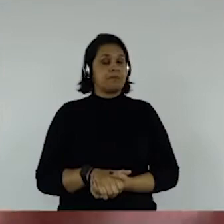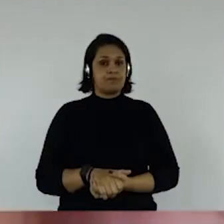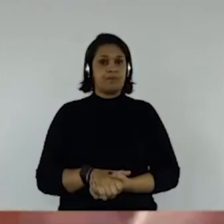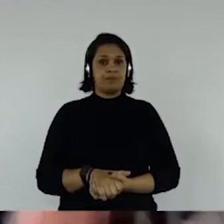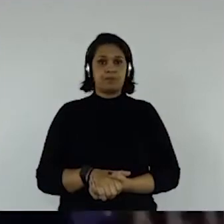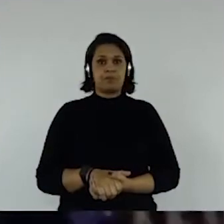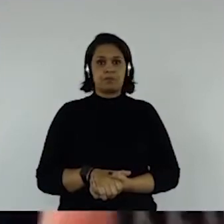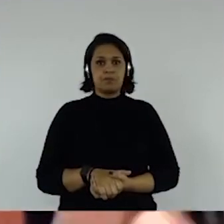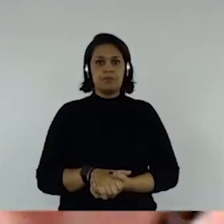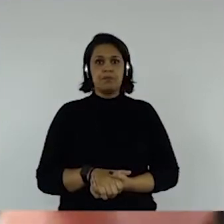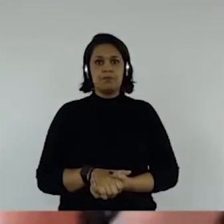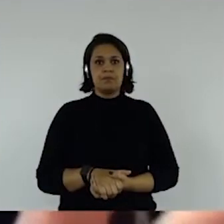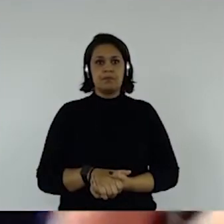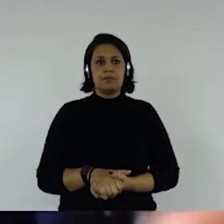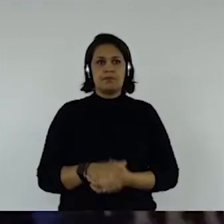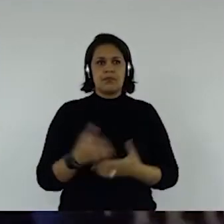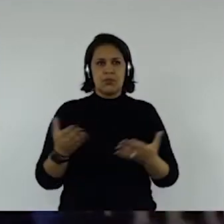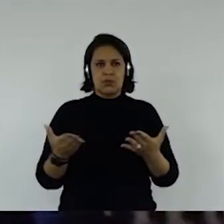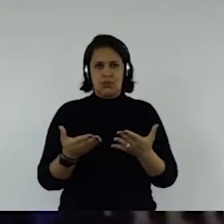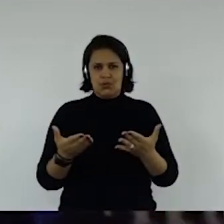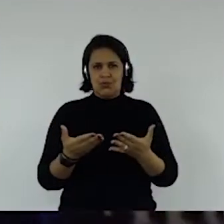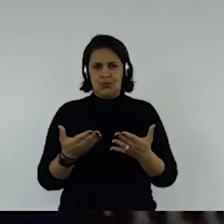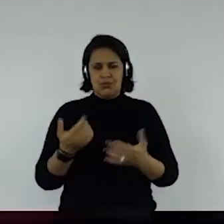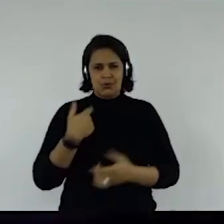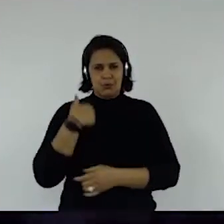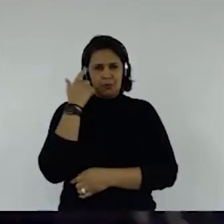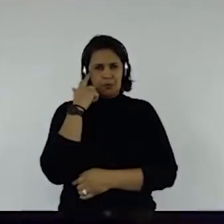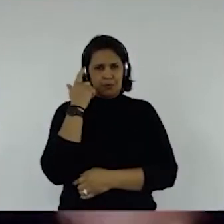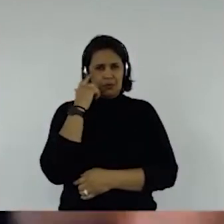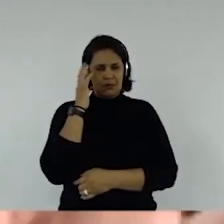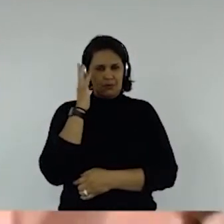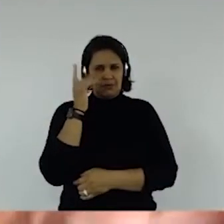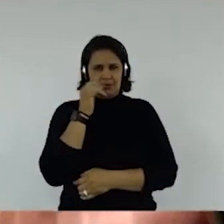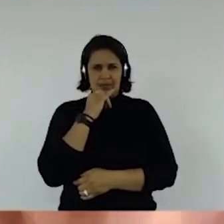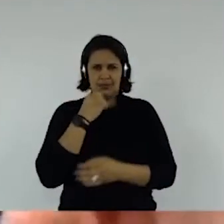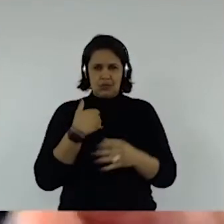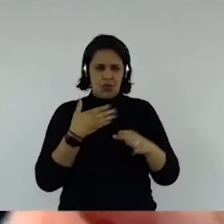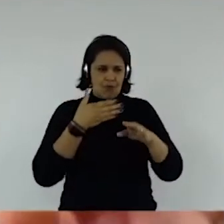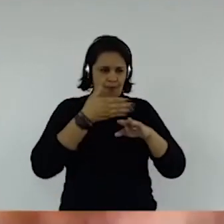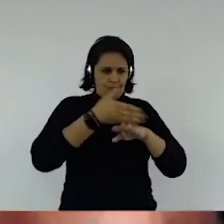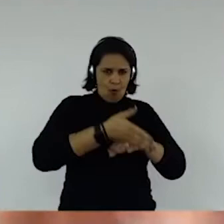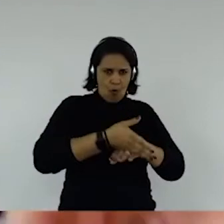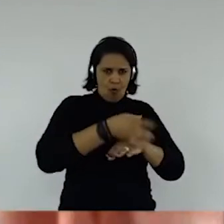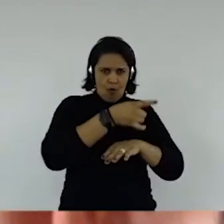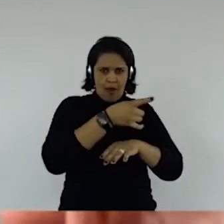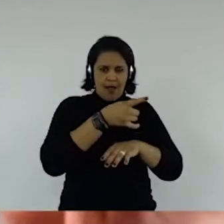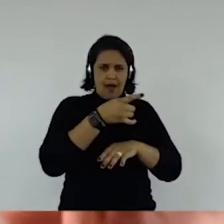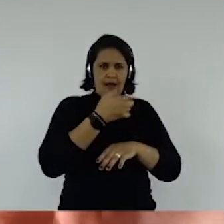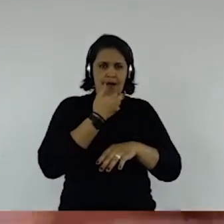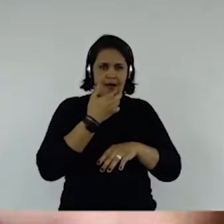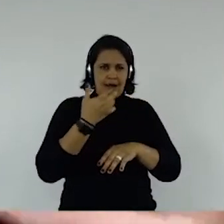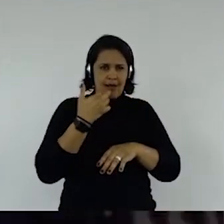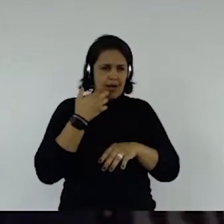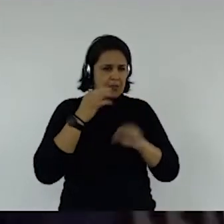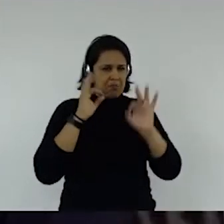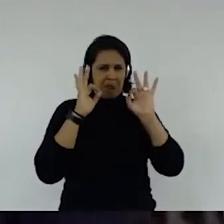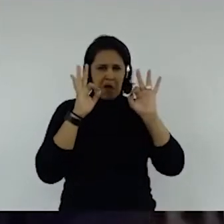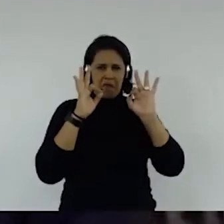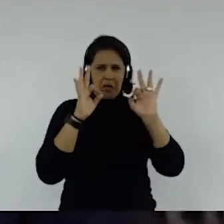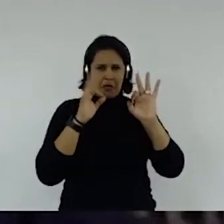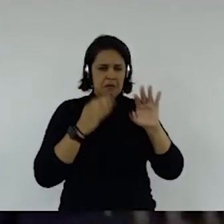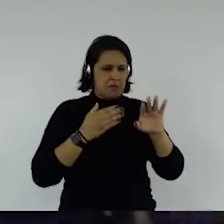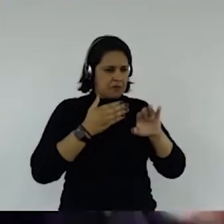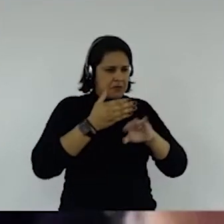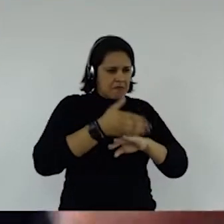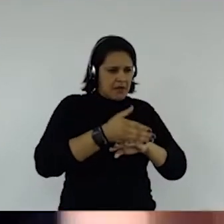mim, hoje, a impressão que eu tive é quando você vai naquele restaurante estrelado, Michelin, mas come só a entradinha, sabe? Você não consegue